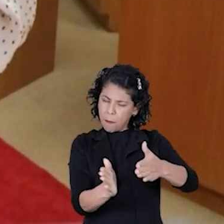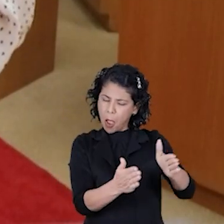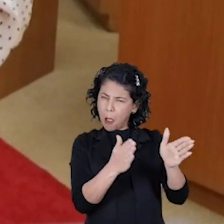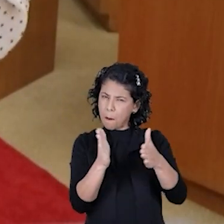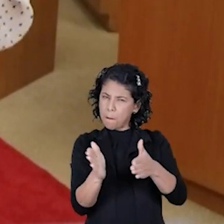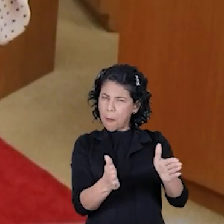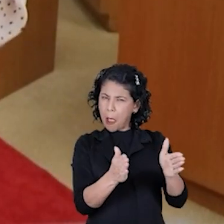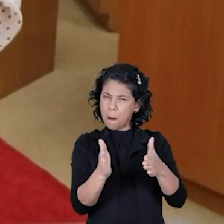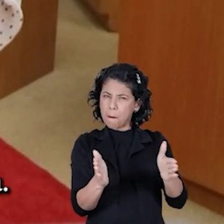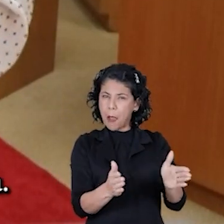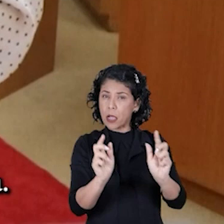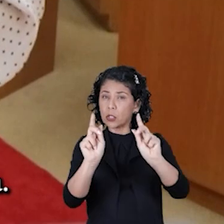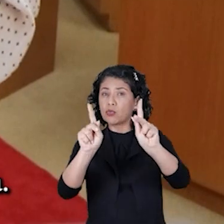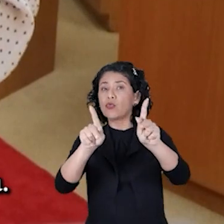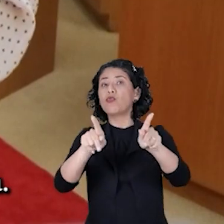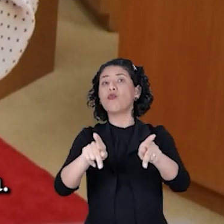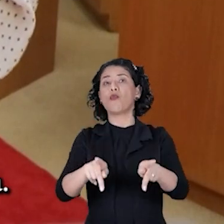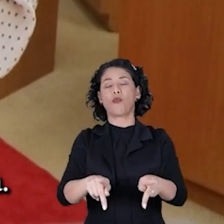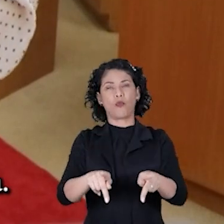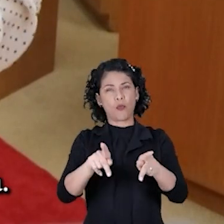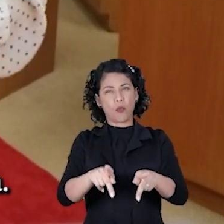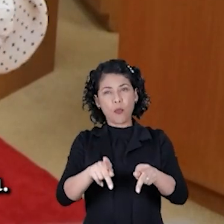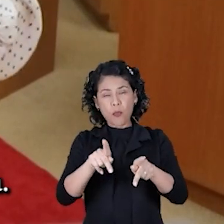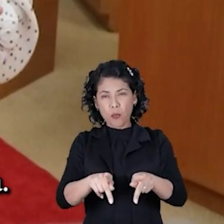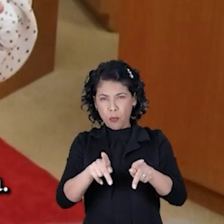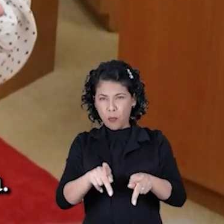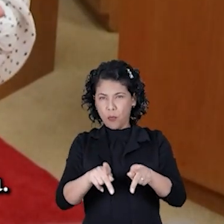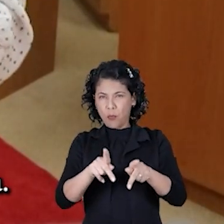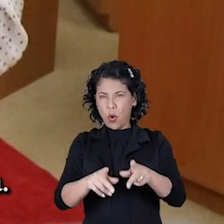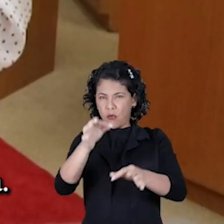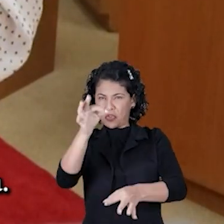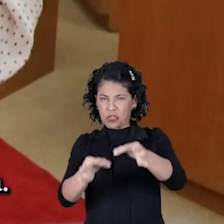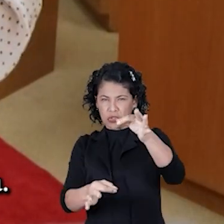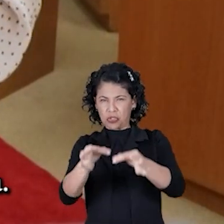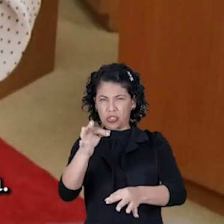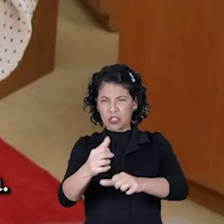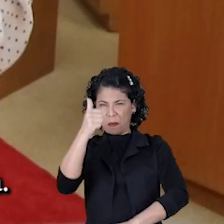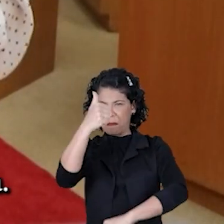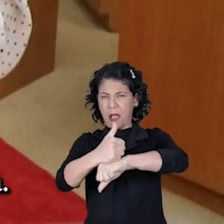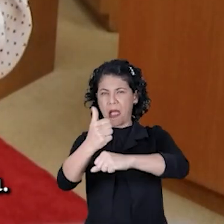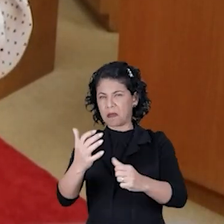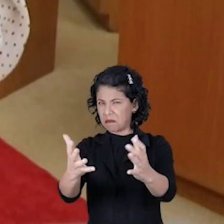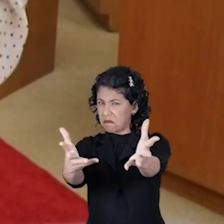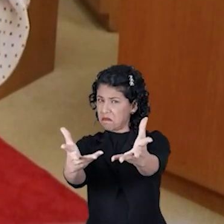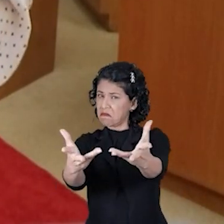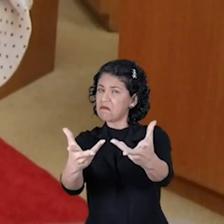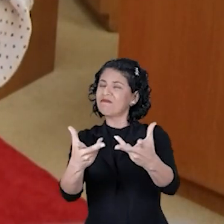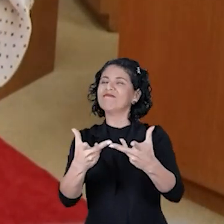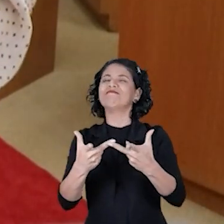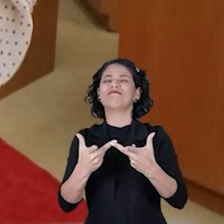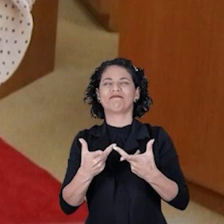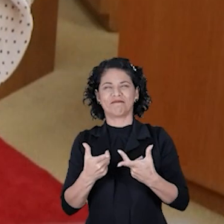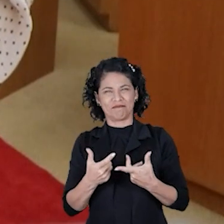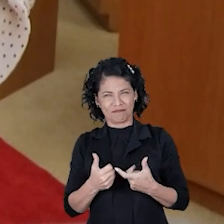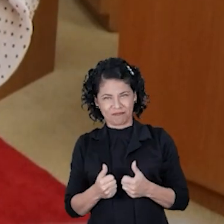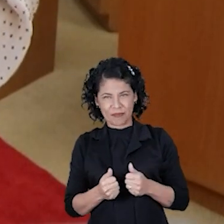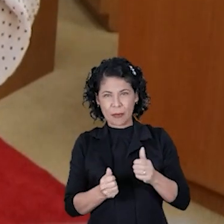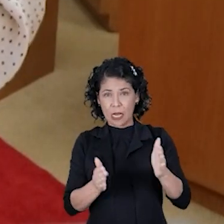estão em andamento para que todo sul-mato-grossense seja alcançado pela justiça. E, claro, por uma